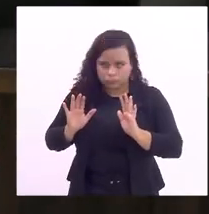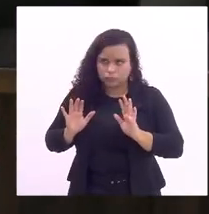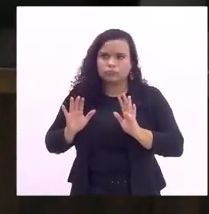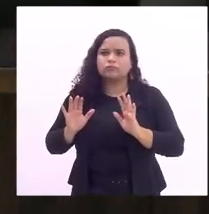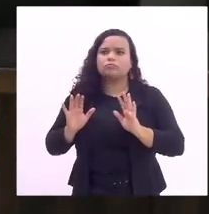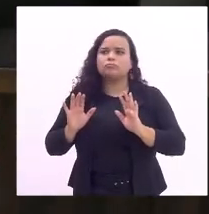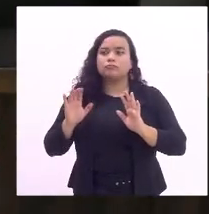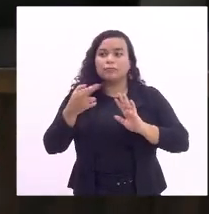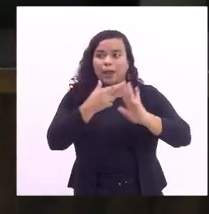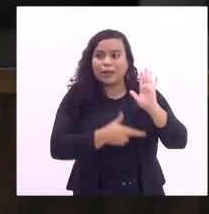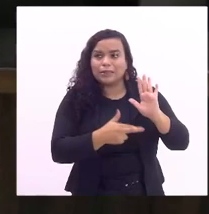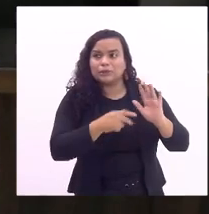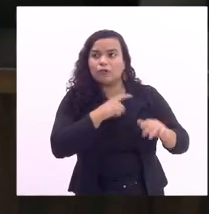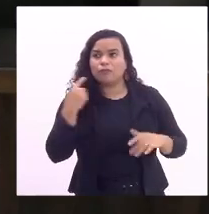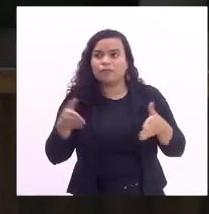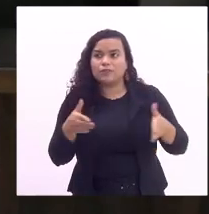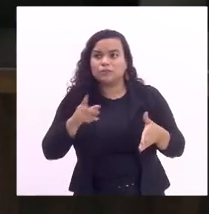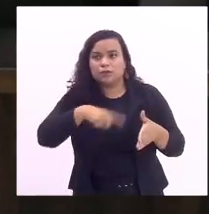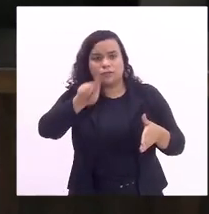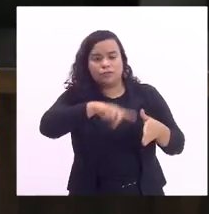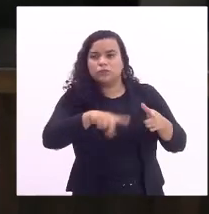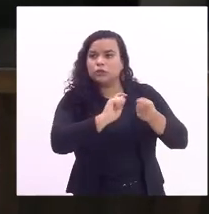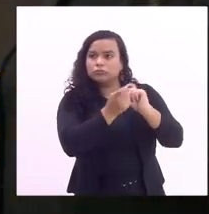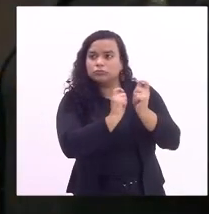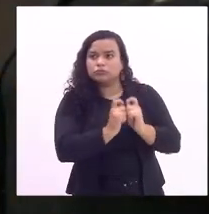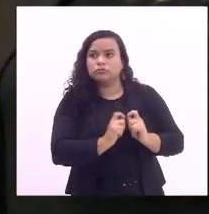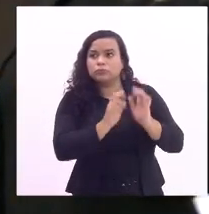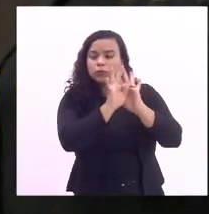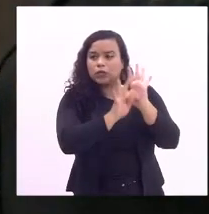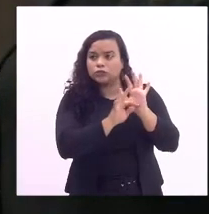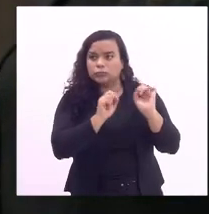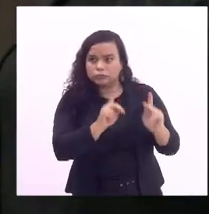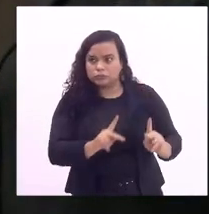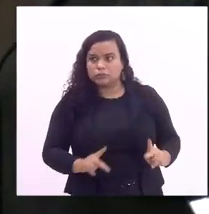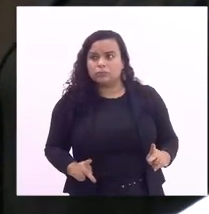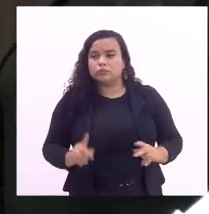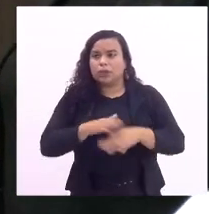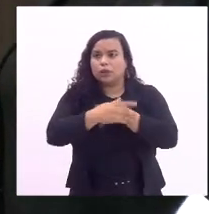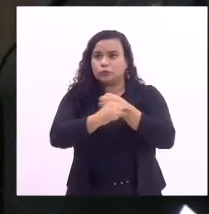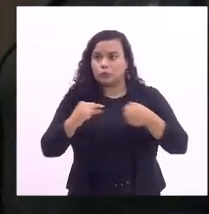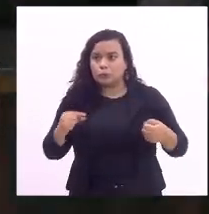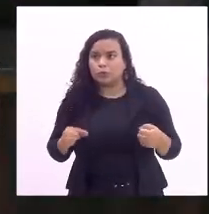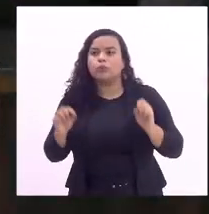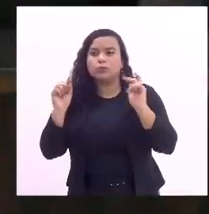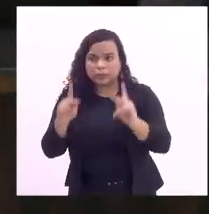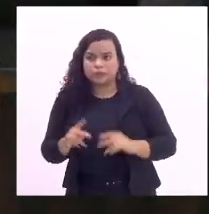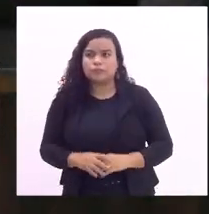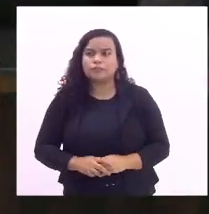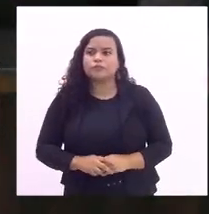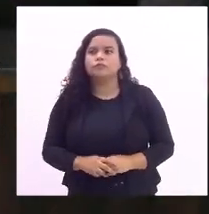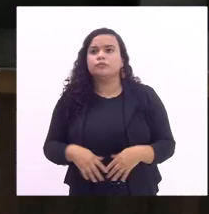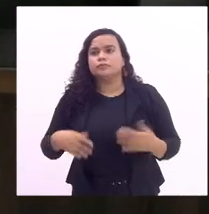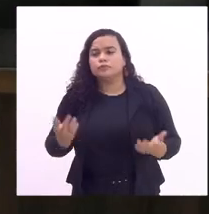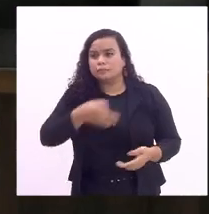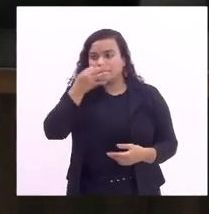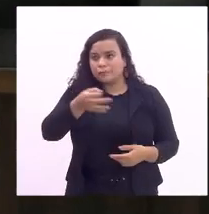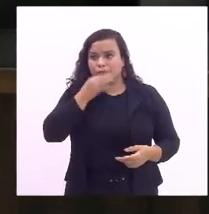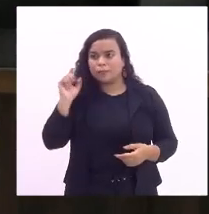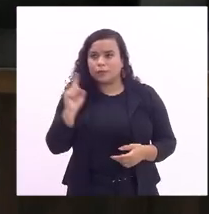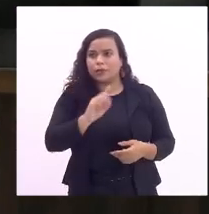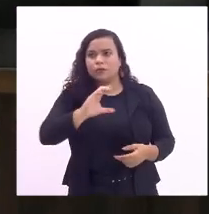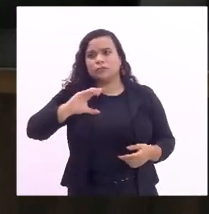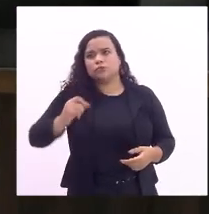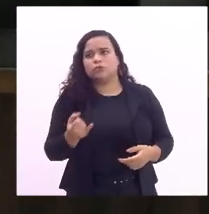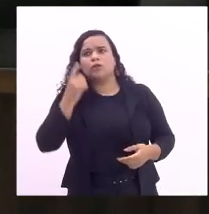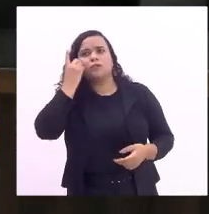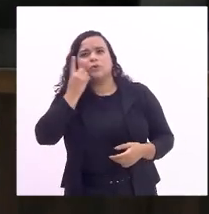vencido e Vossas Excelências entendem pelo texto, pode ser? Ok. Com os autores das emendas. Ok. Então vamos lá. Para emitir parecer pela Comissão de Constituição e